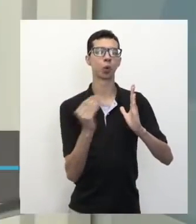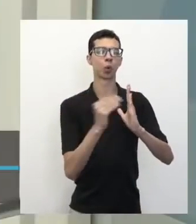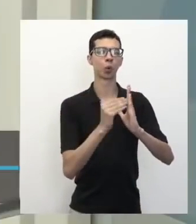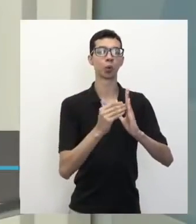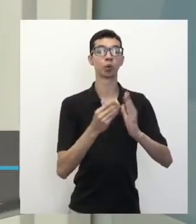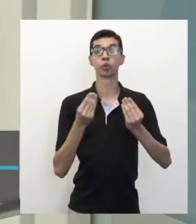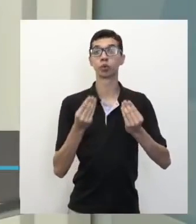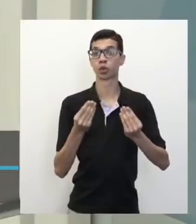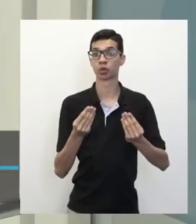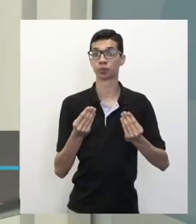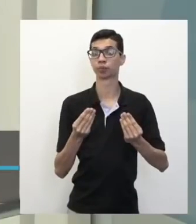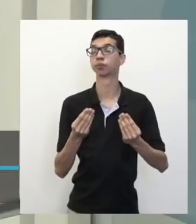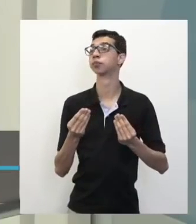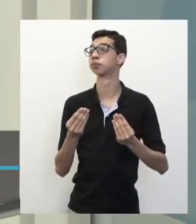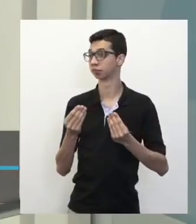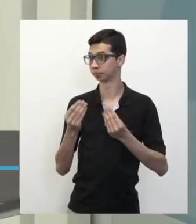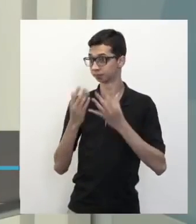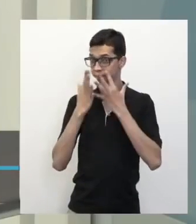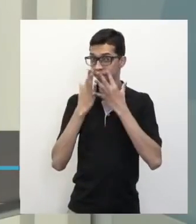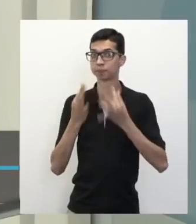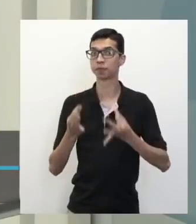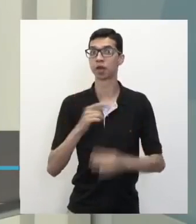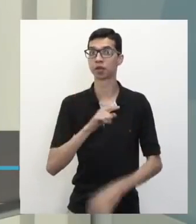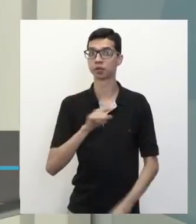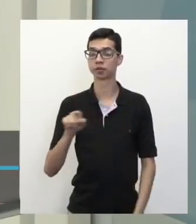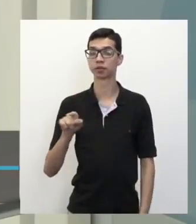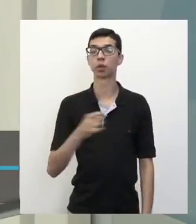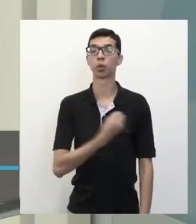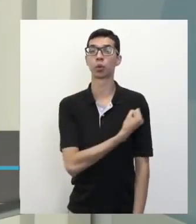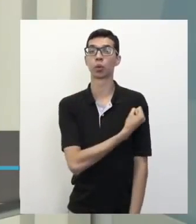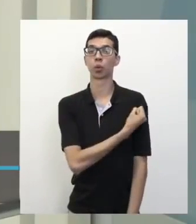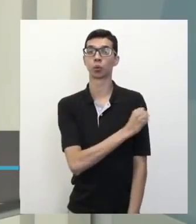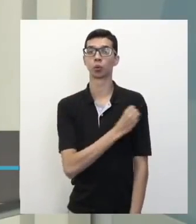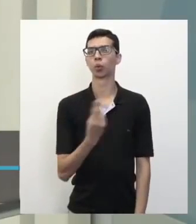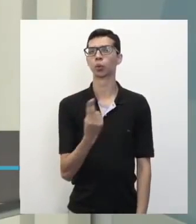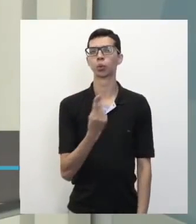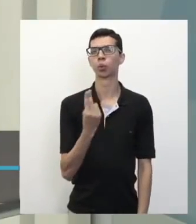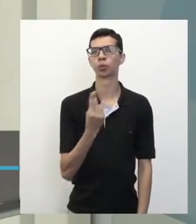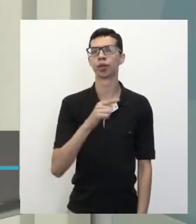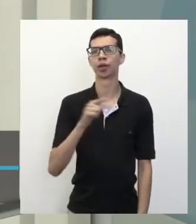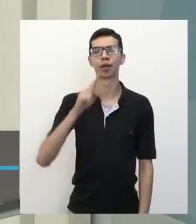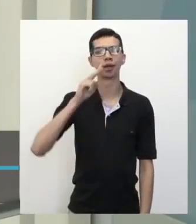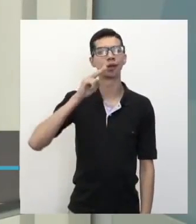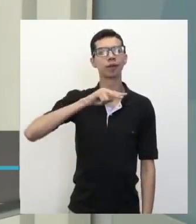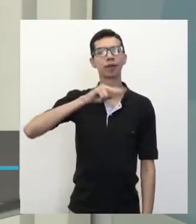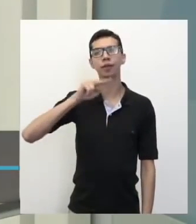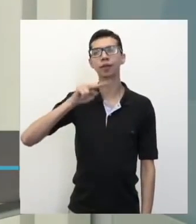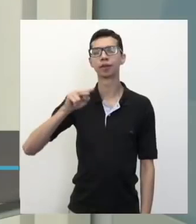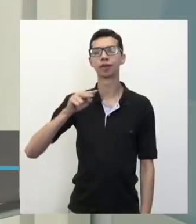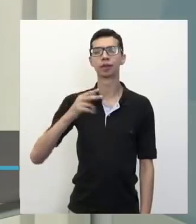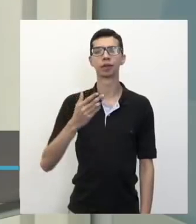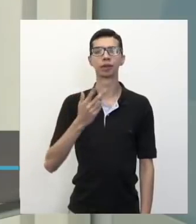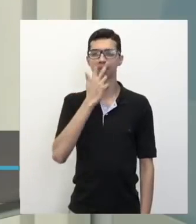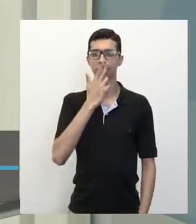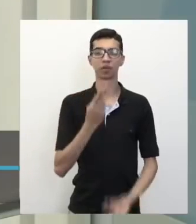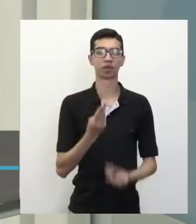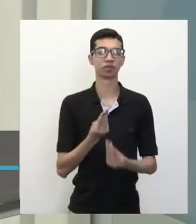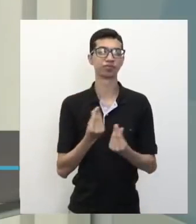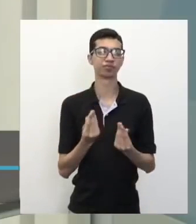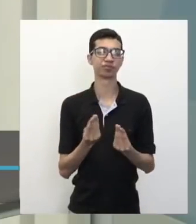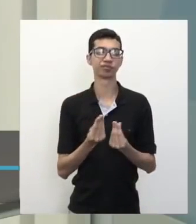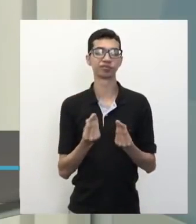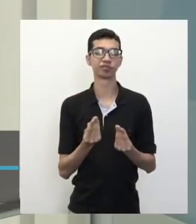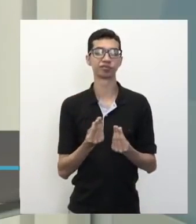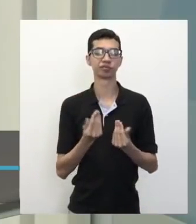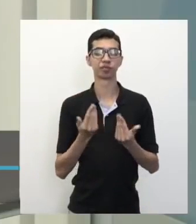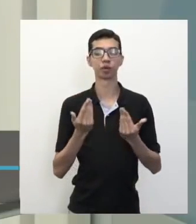nisso. Isso é muito importante. Vocês já são do 8º ano. Não dá mais para ler de forma rasa, absorver